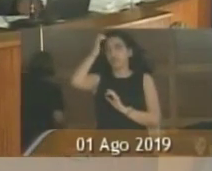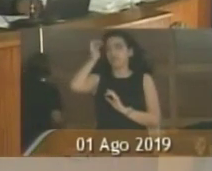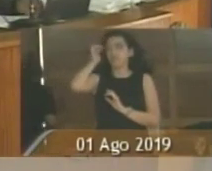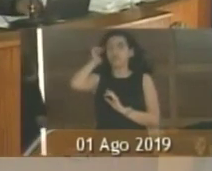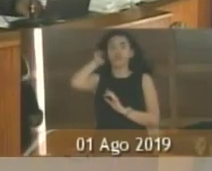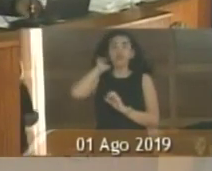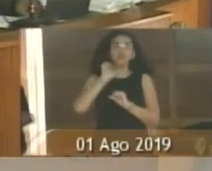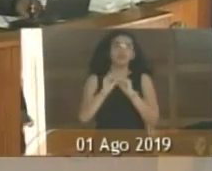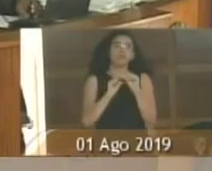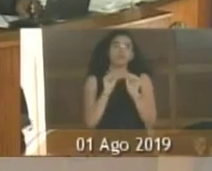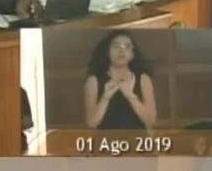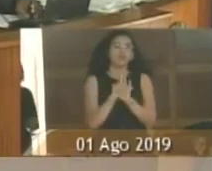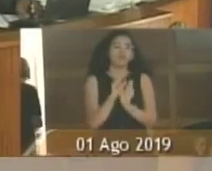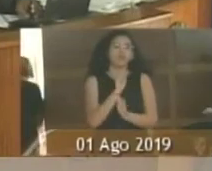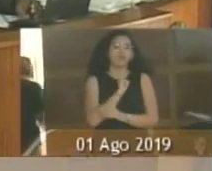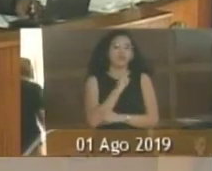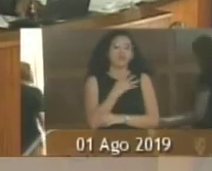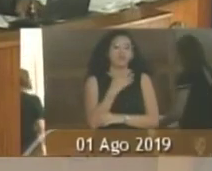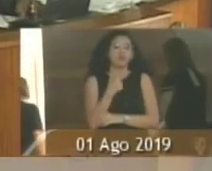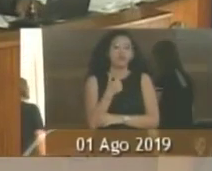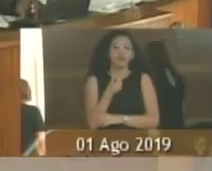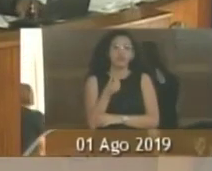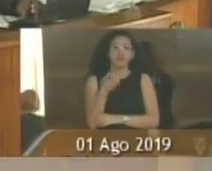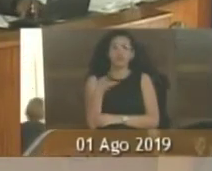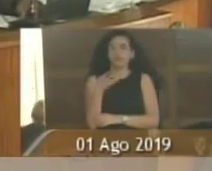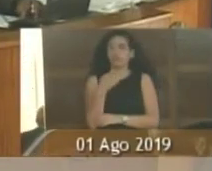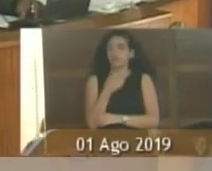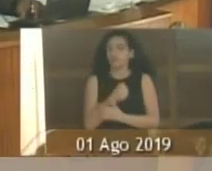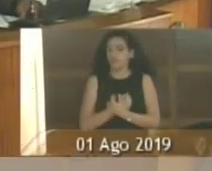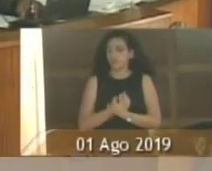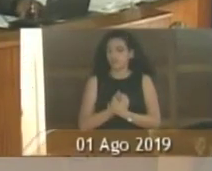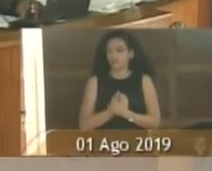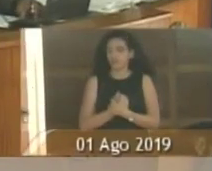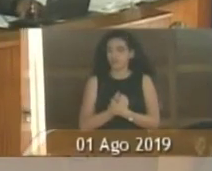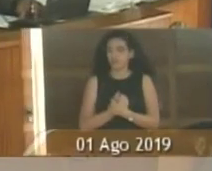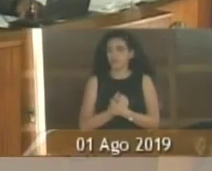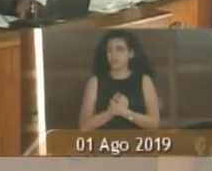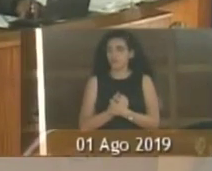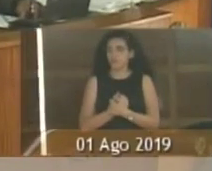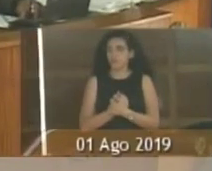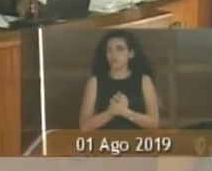as leis 464, 428 e 2.831.